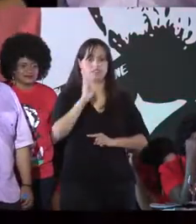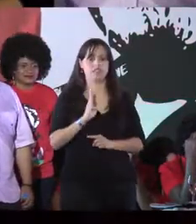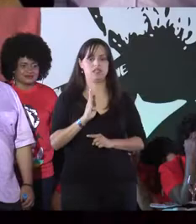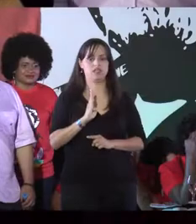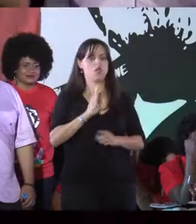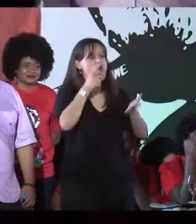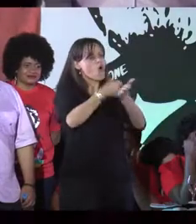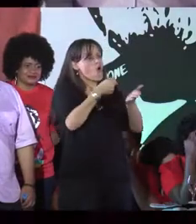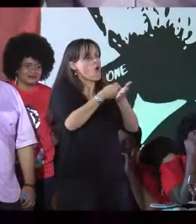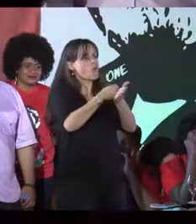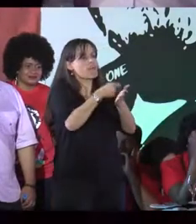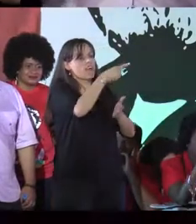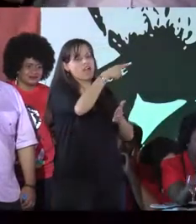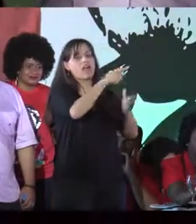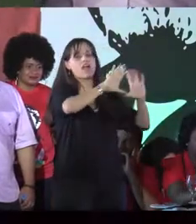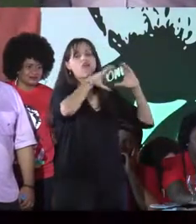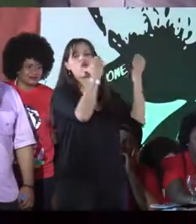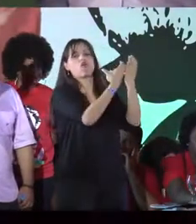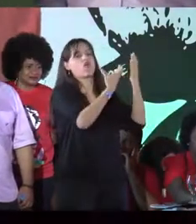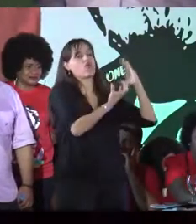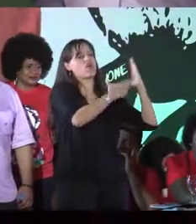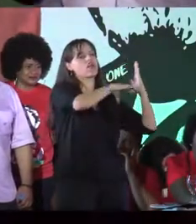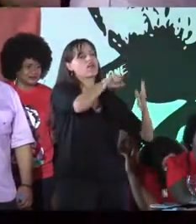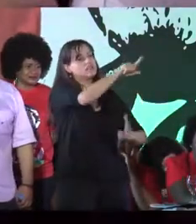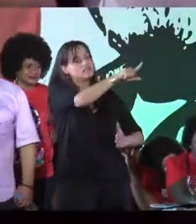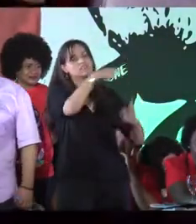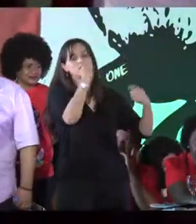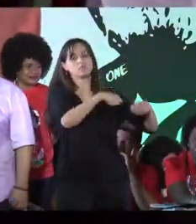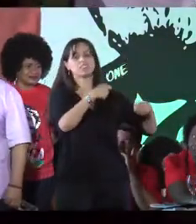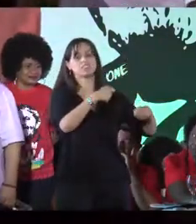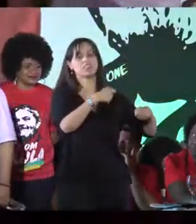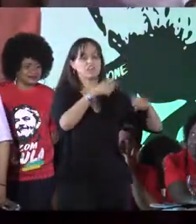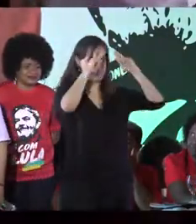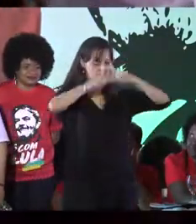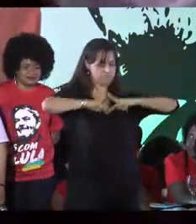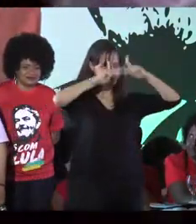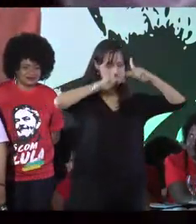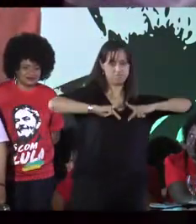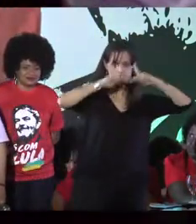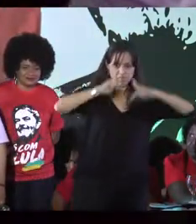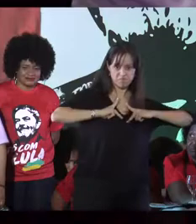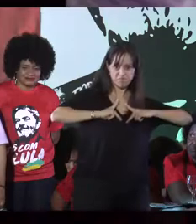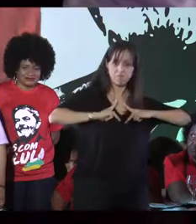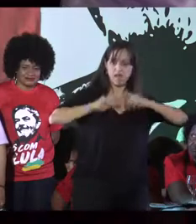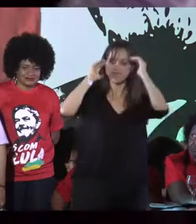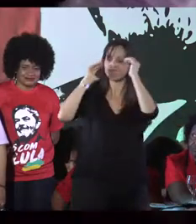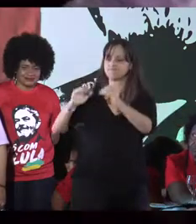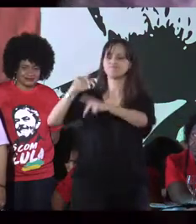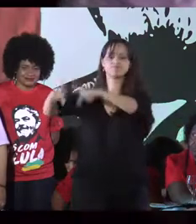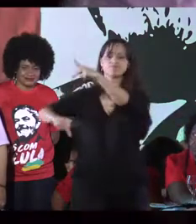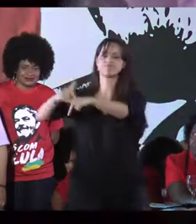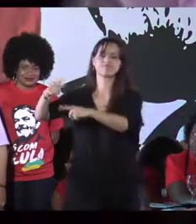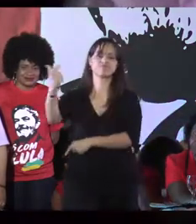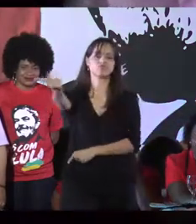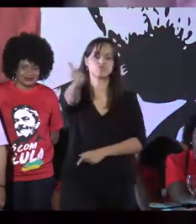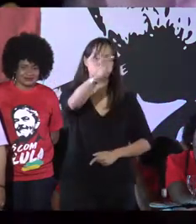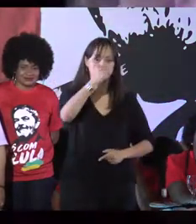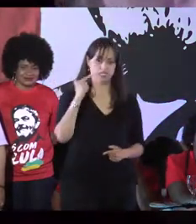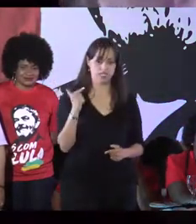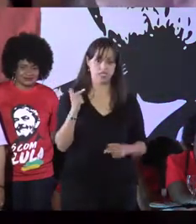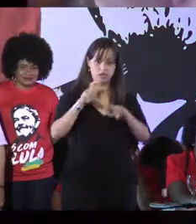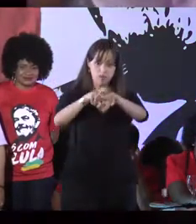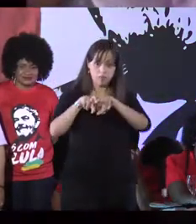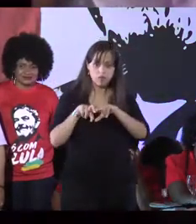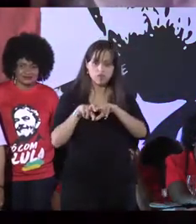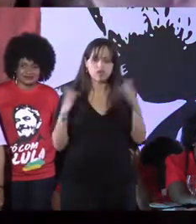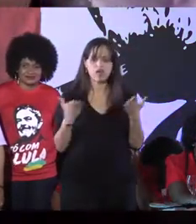a abrir mão de suas prerrogativas, que nem sempre são as mais republicanas. Portanto,